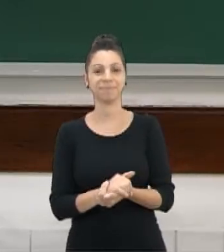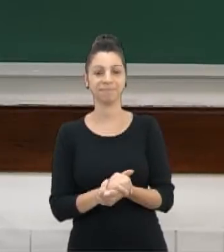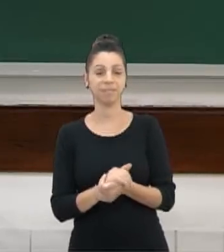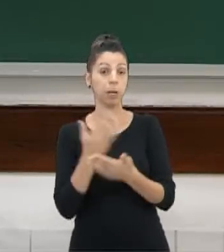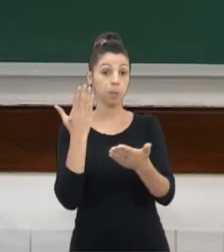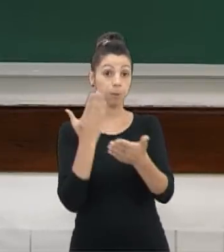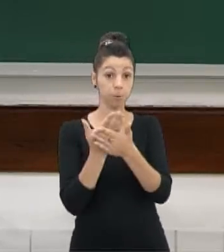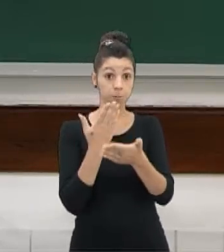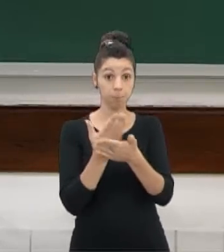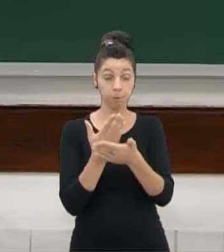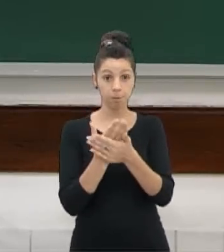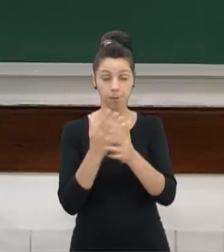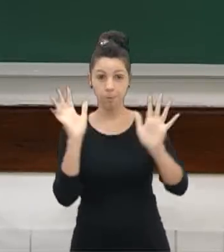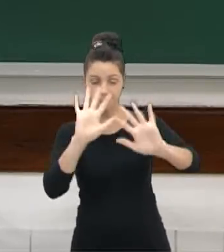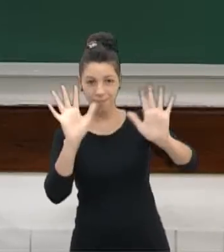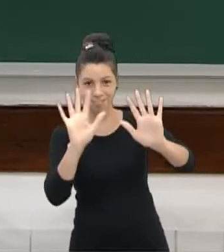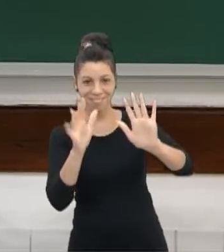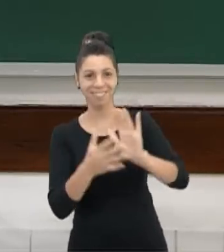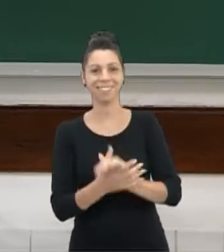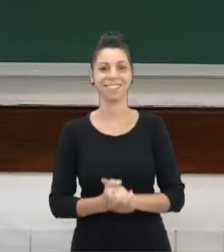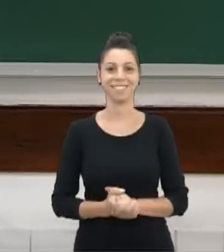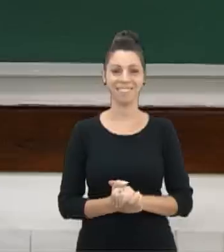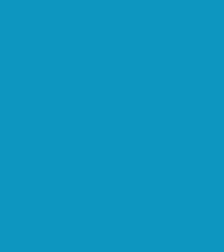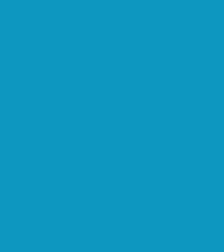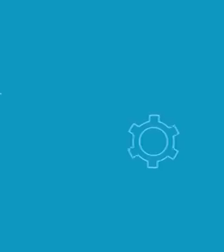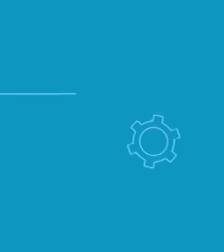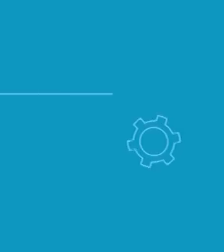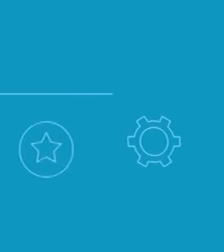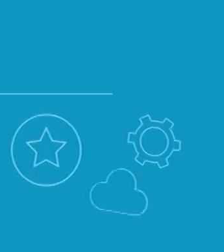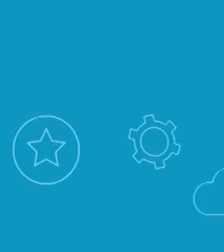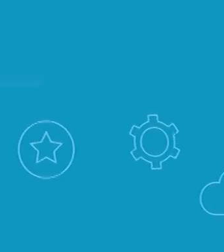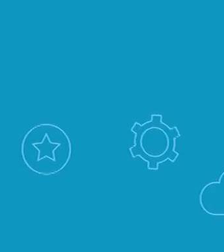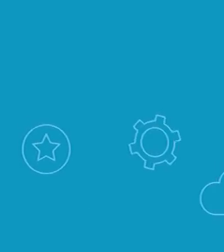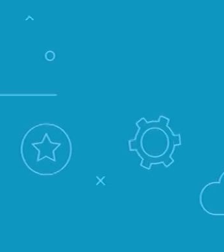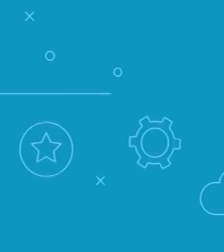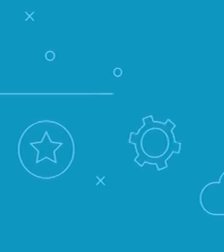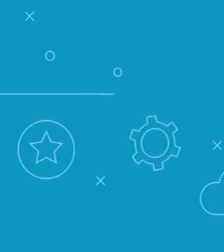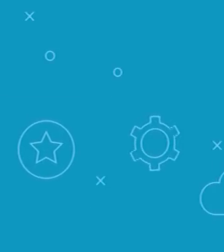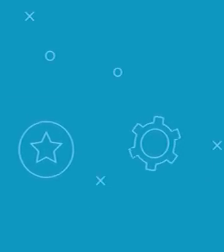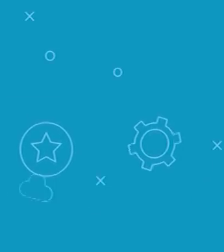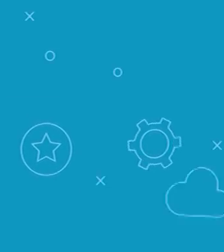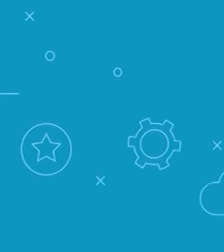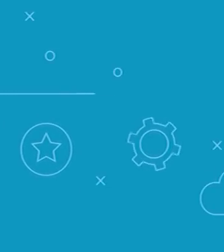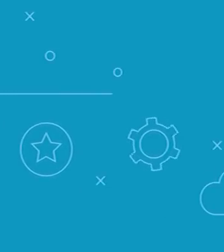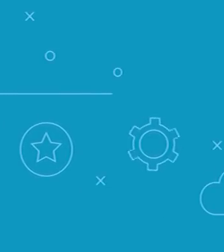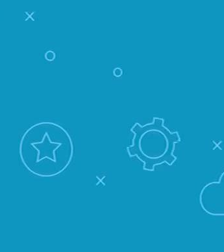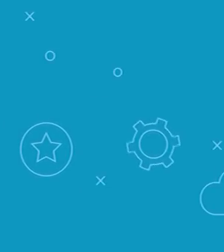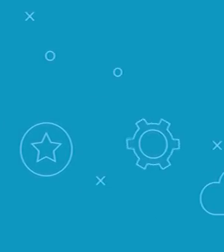estuda bastante, a gente se vê.